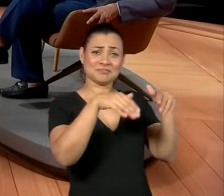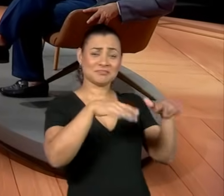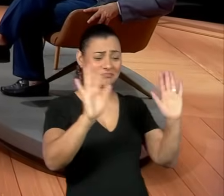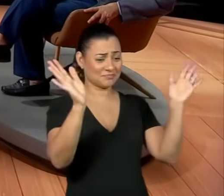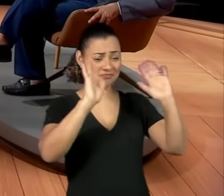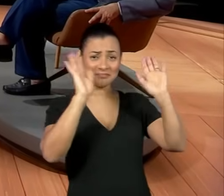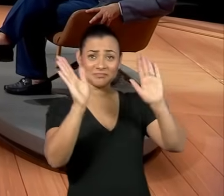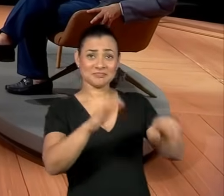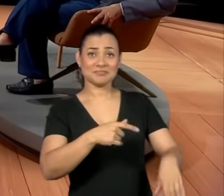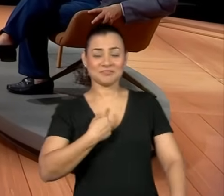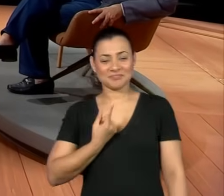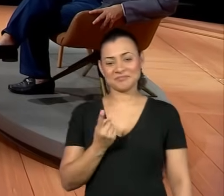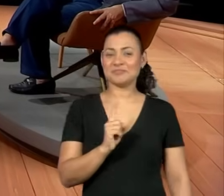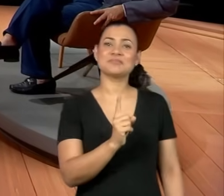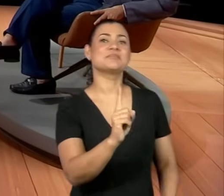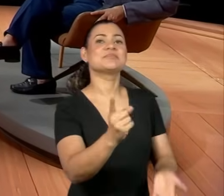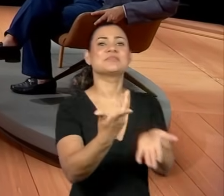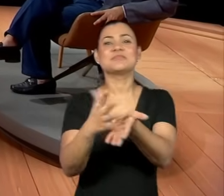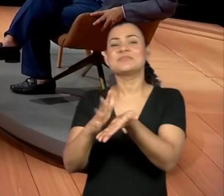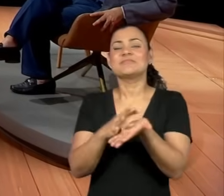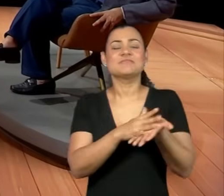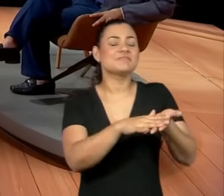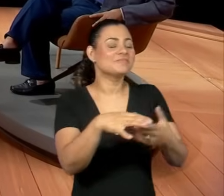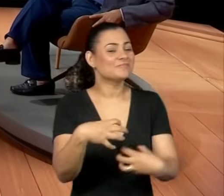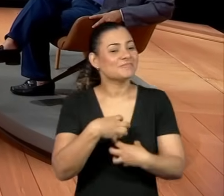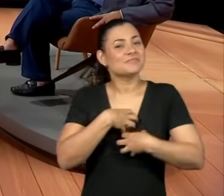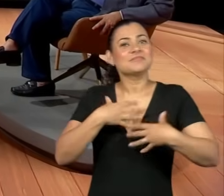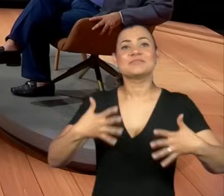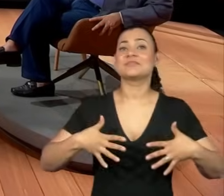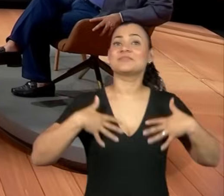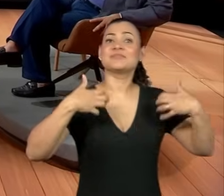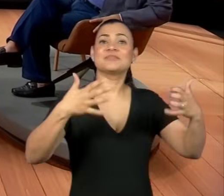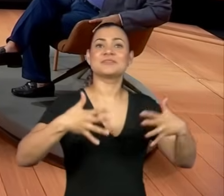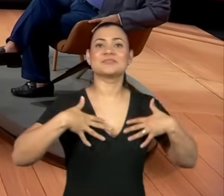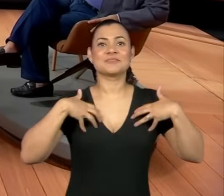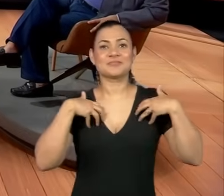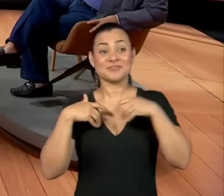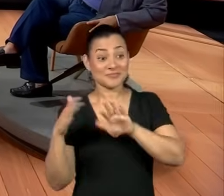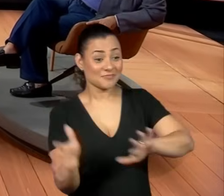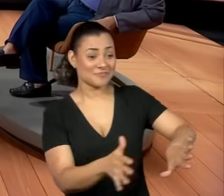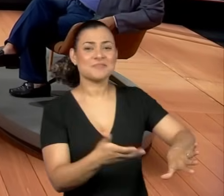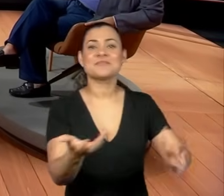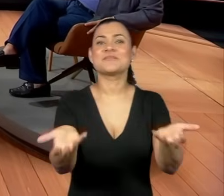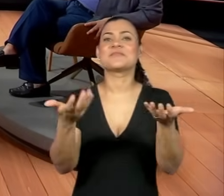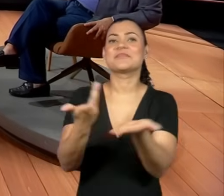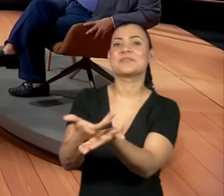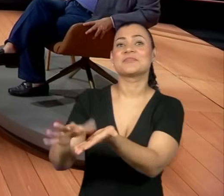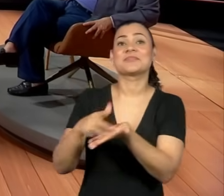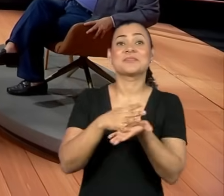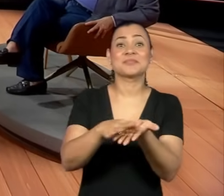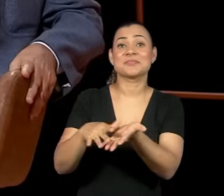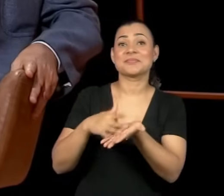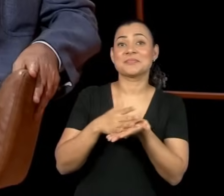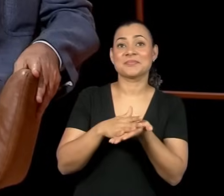passar, pois o samba está animado, o que eu quero é sambar.